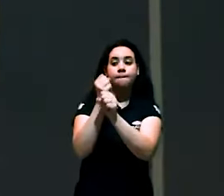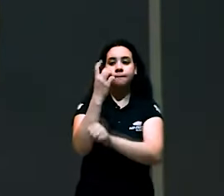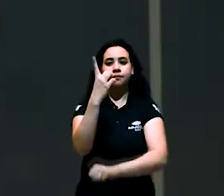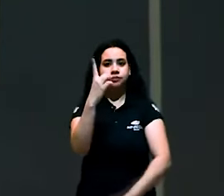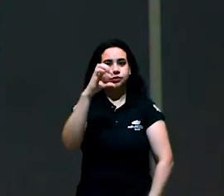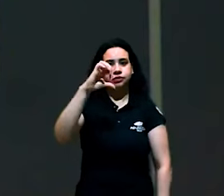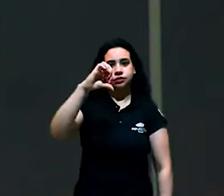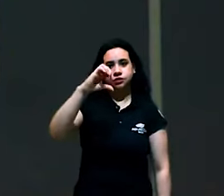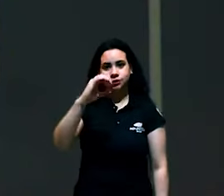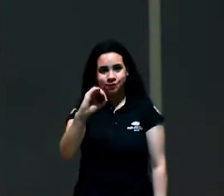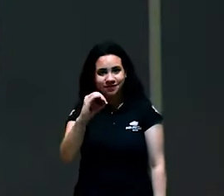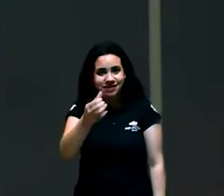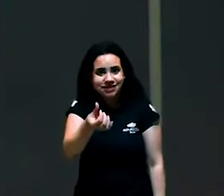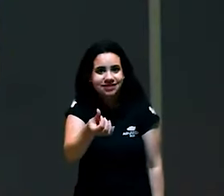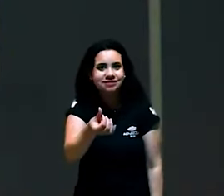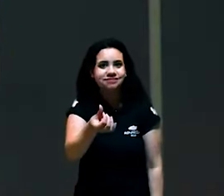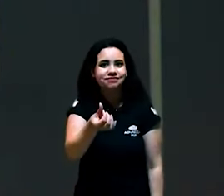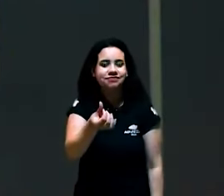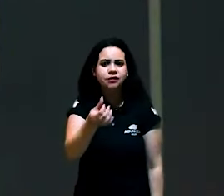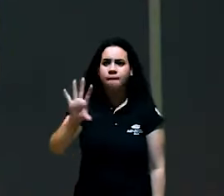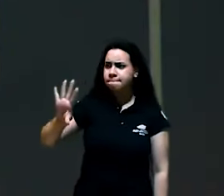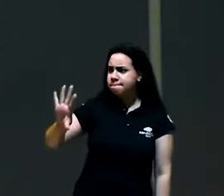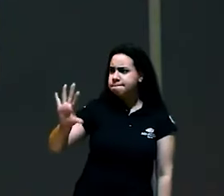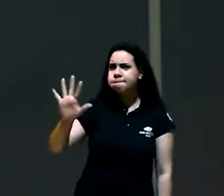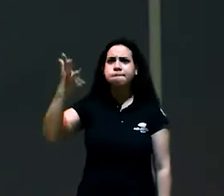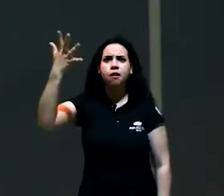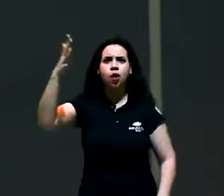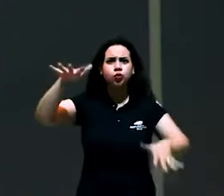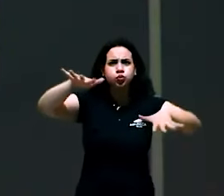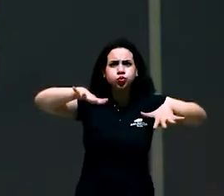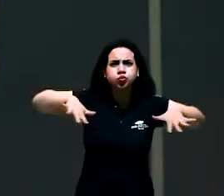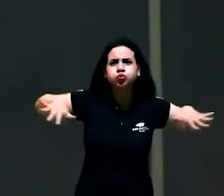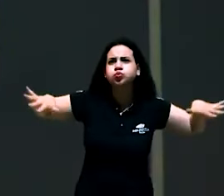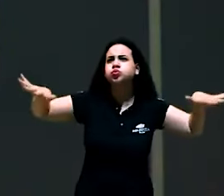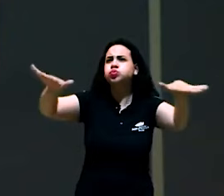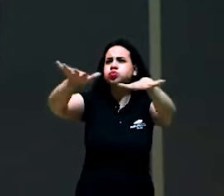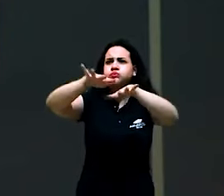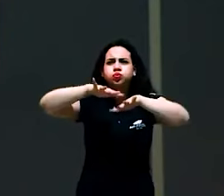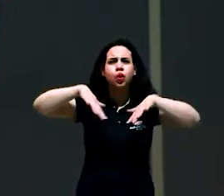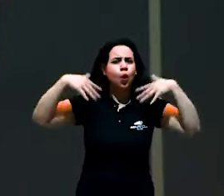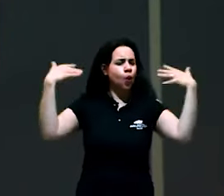acontecimento foi grande, o movimento do Espírito Santo, que